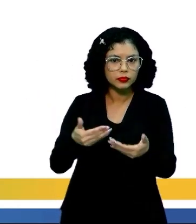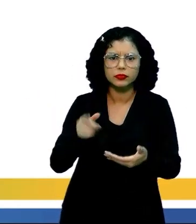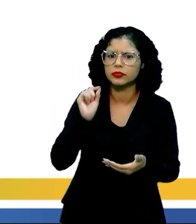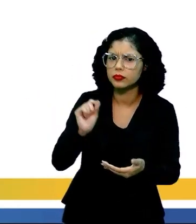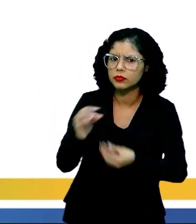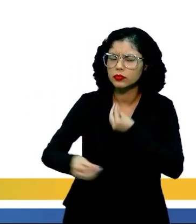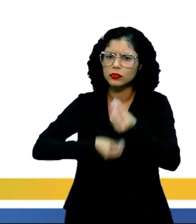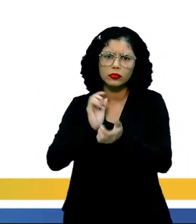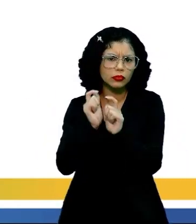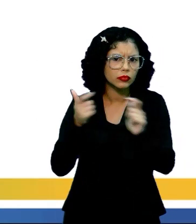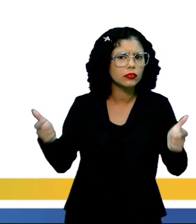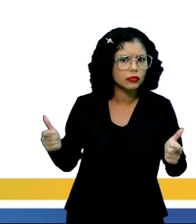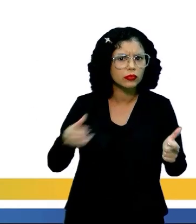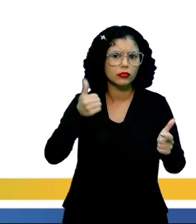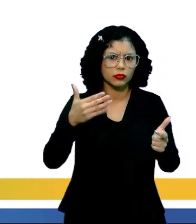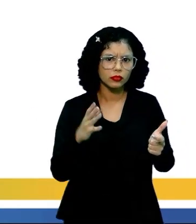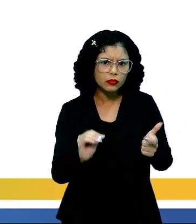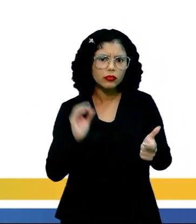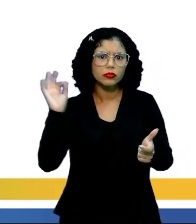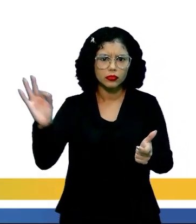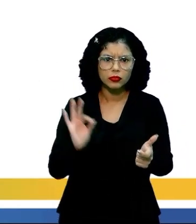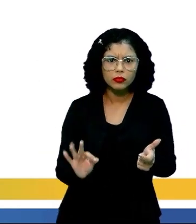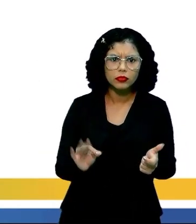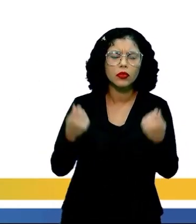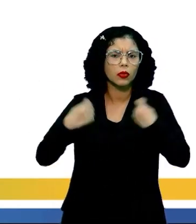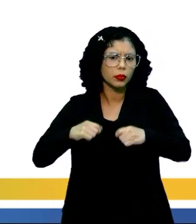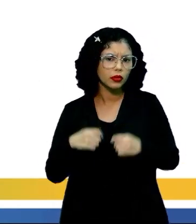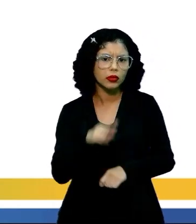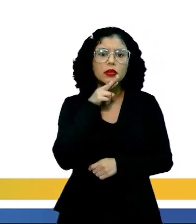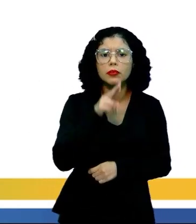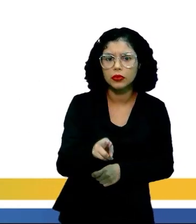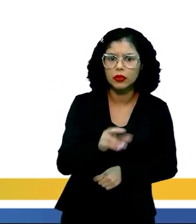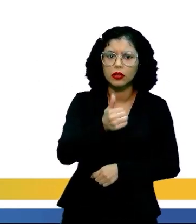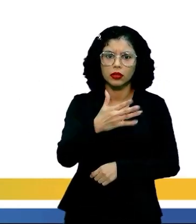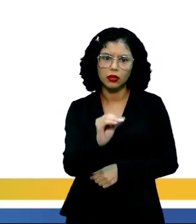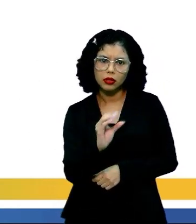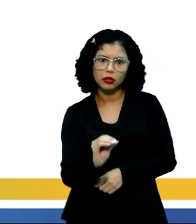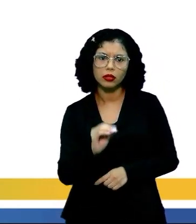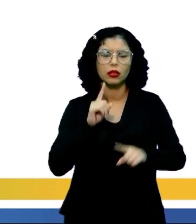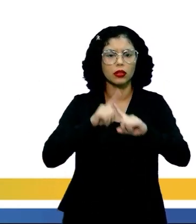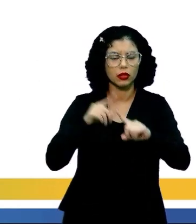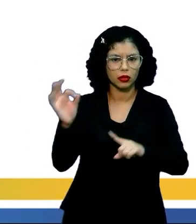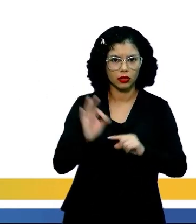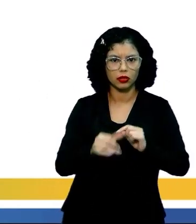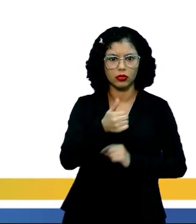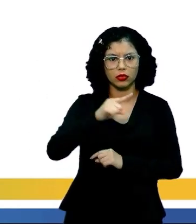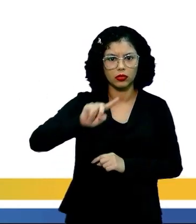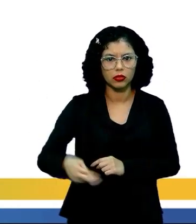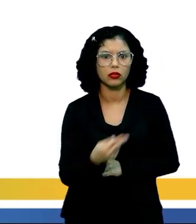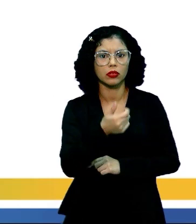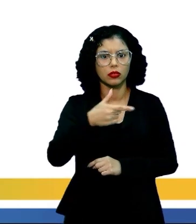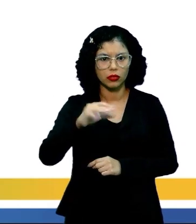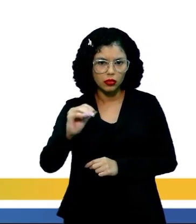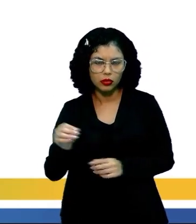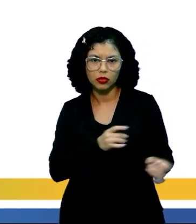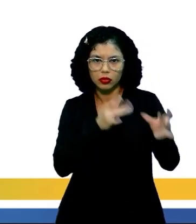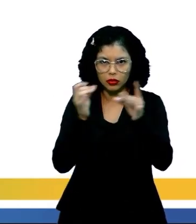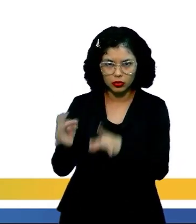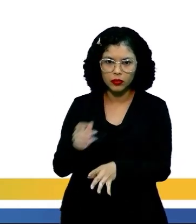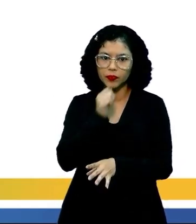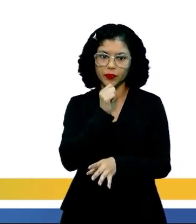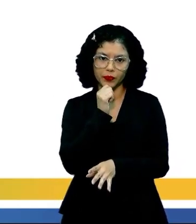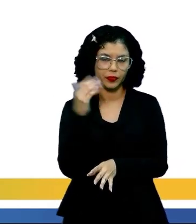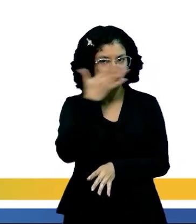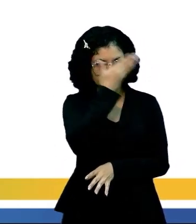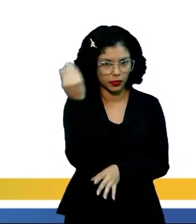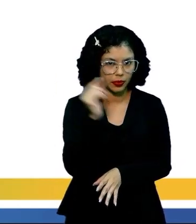é, como aumentou para 10%, eu preciso calcular 10% de 2.100. Pessoal, aqui tem uma dica maravilhosa,